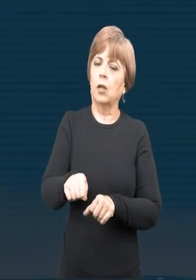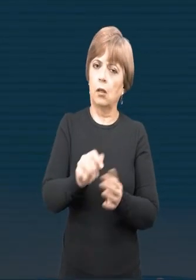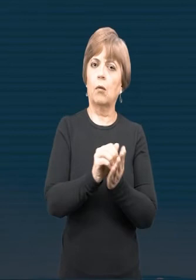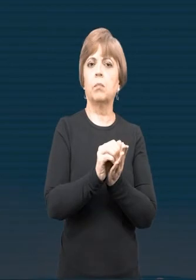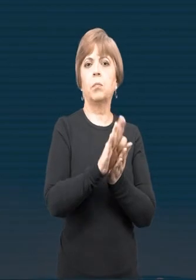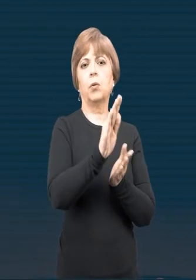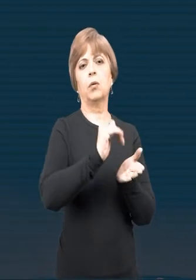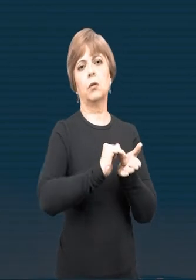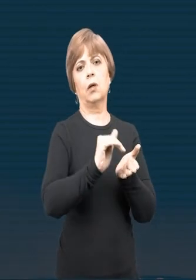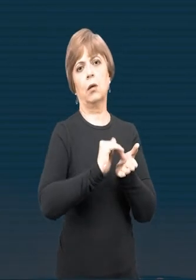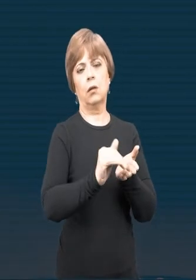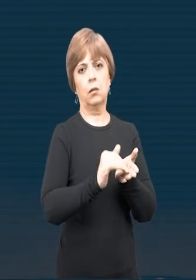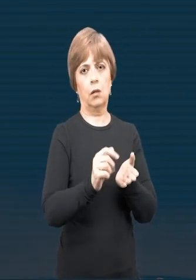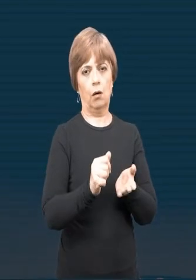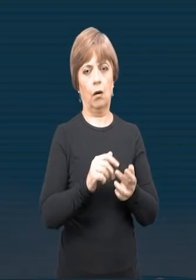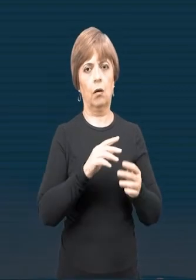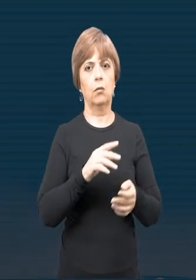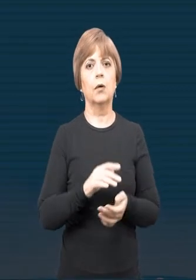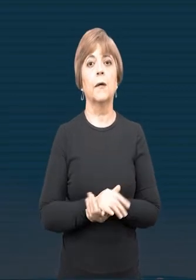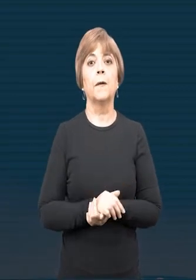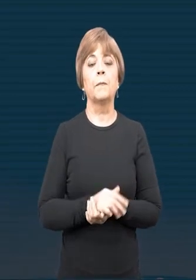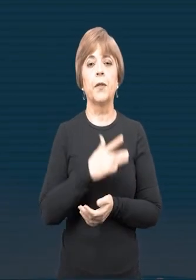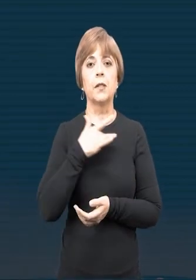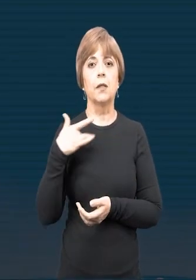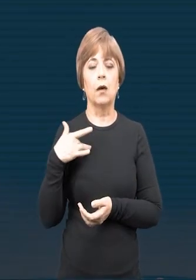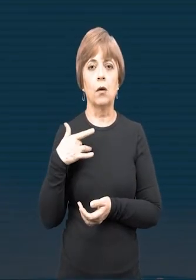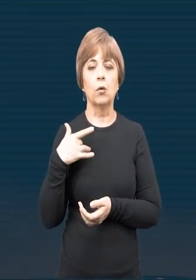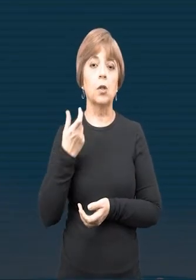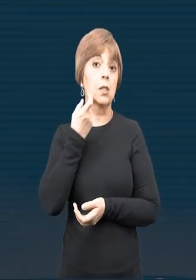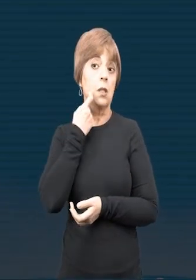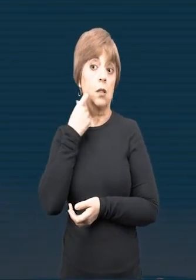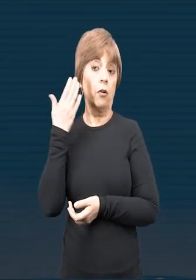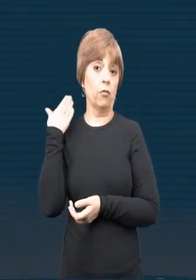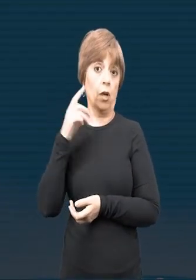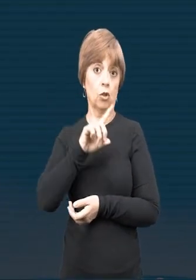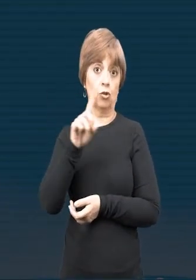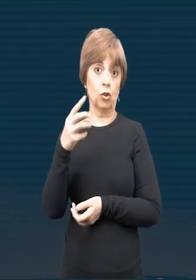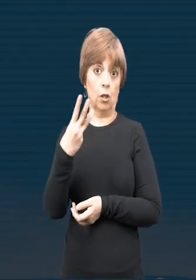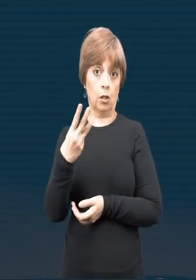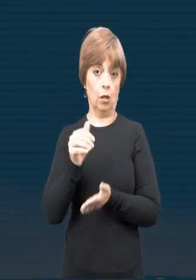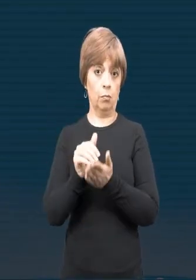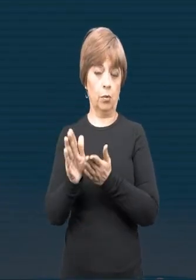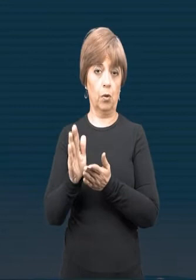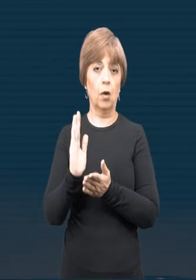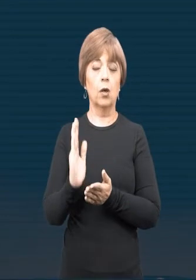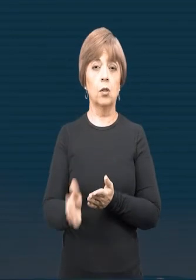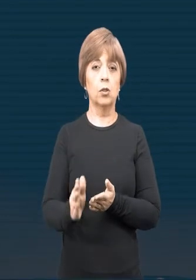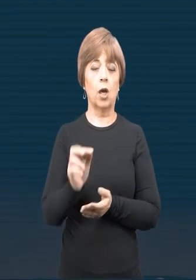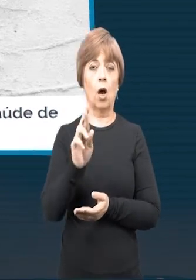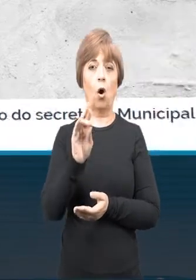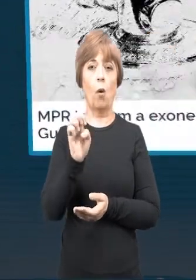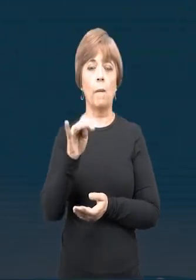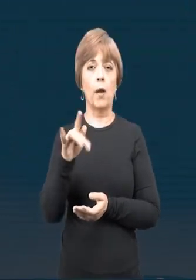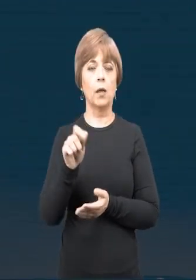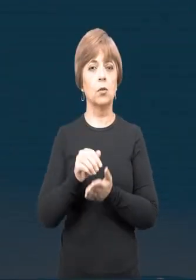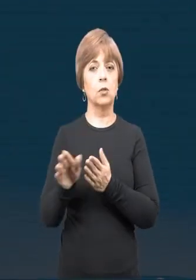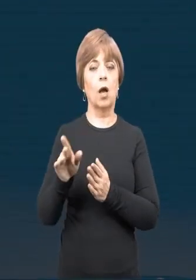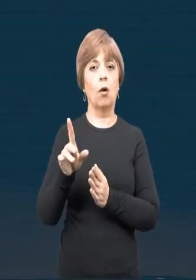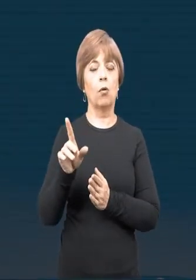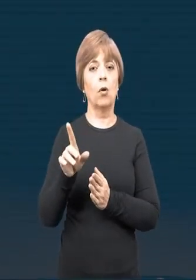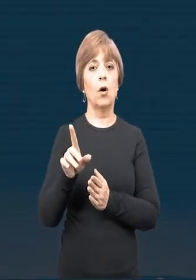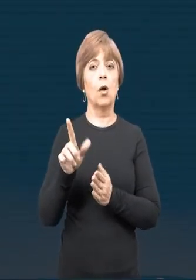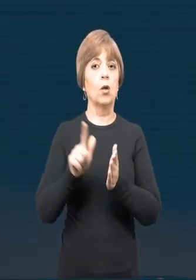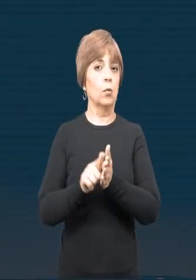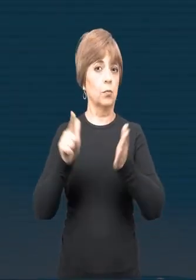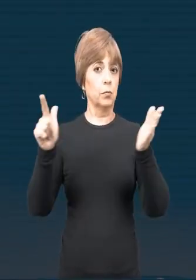do referido secretário, o que aconteceu na última sexta-feira, dia 3 de julho, quando a exoneração do secretário de Saúde, Roberto Petro, saiu no Diário Oficial